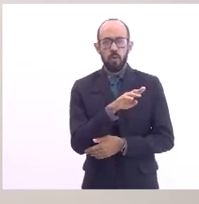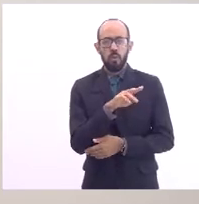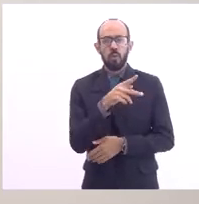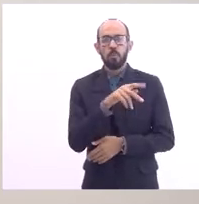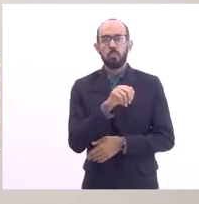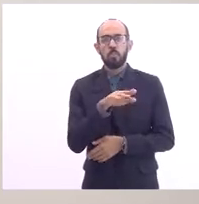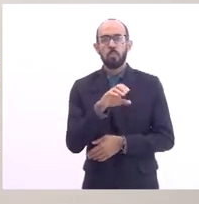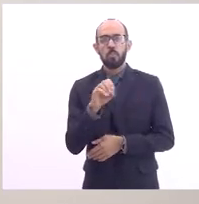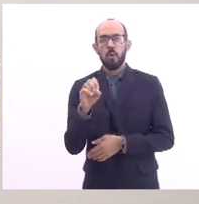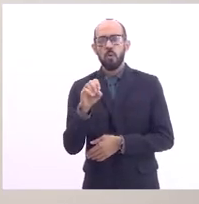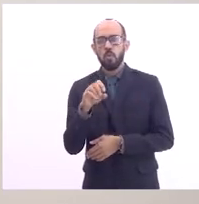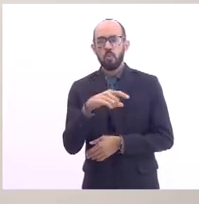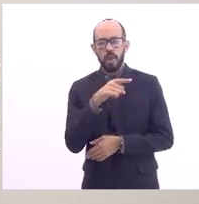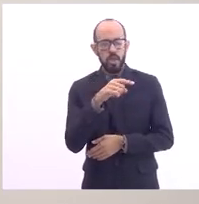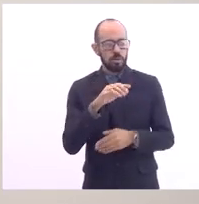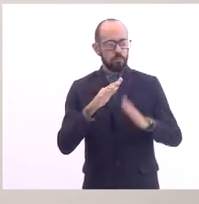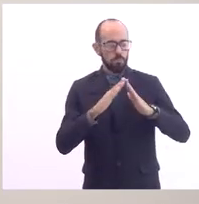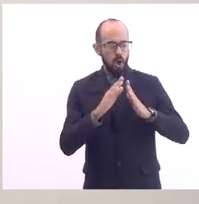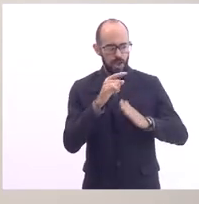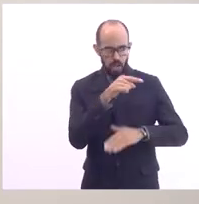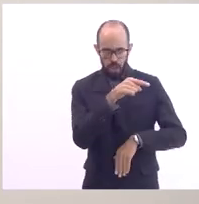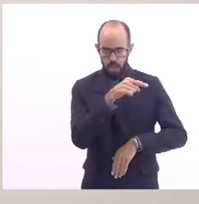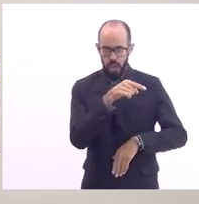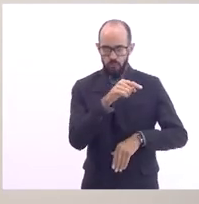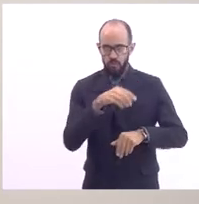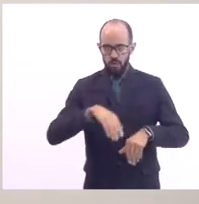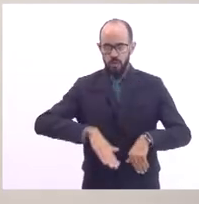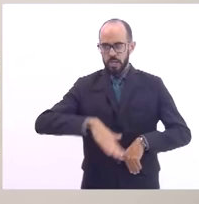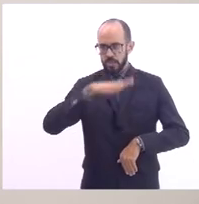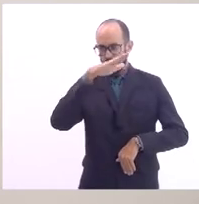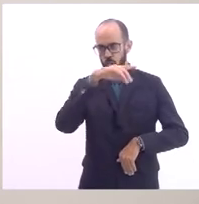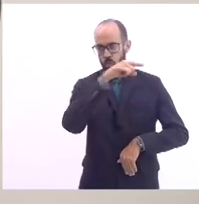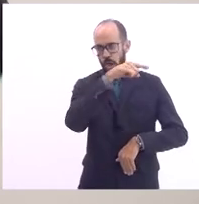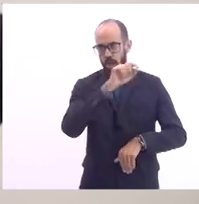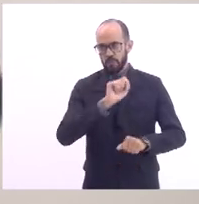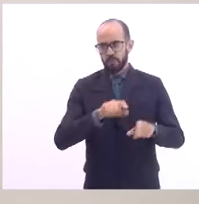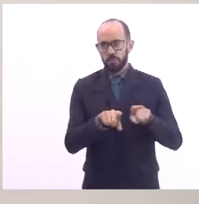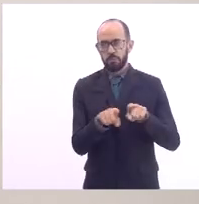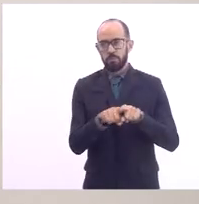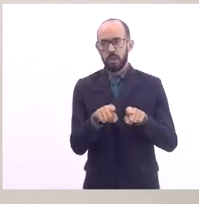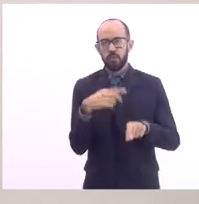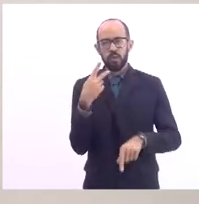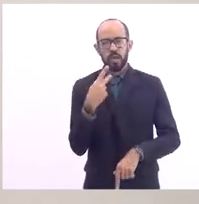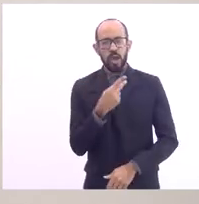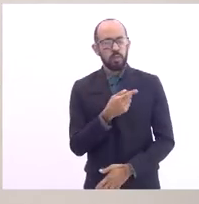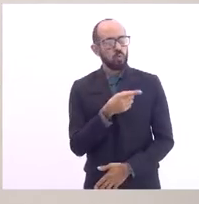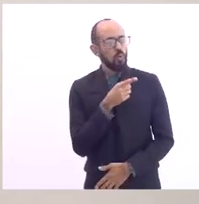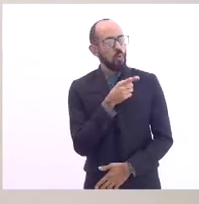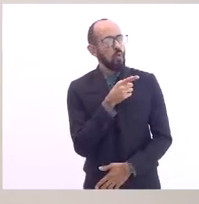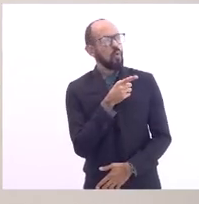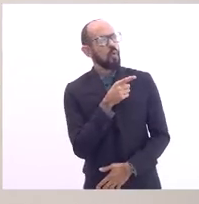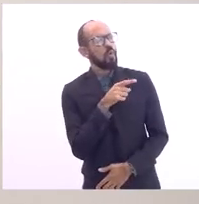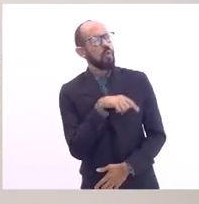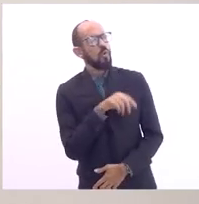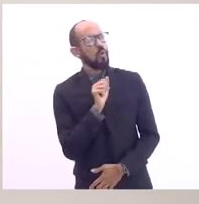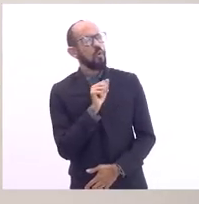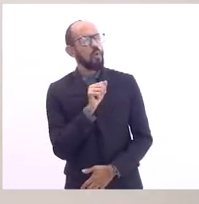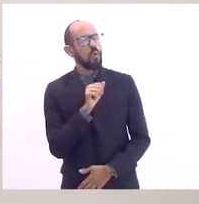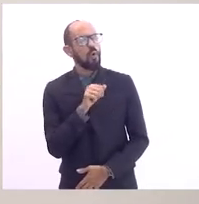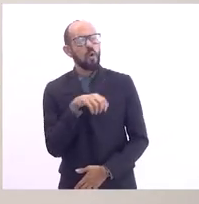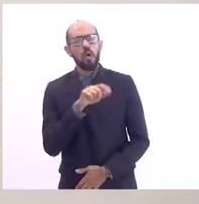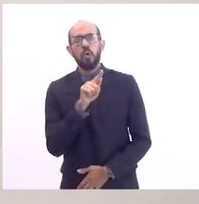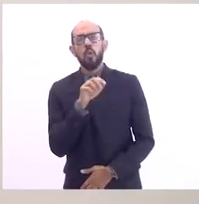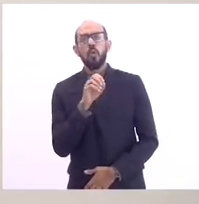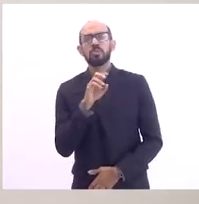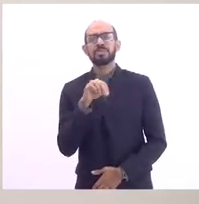lá, vive lá, foi criado lá. Temos também aqui o nosso vereador, o Fabiano Gonçalves, que também acabou de chegar,